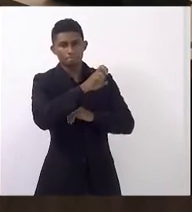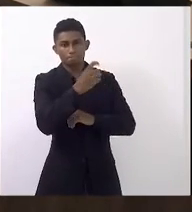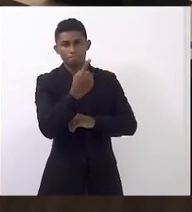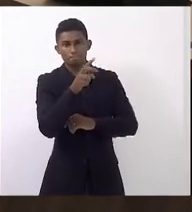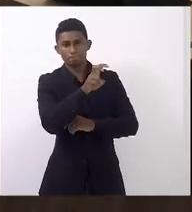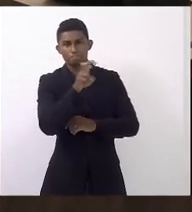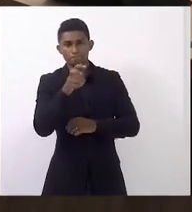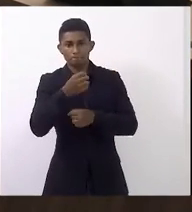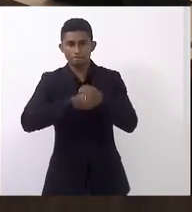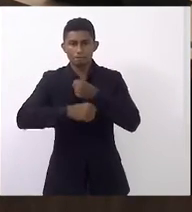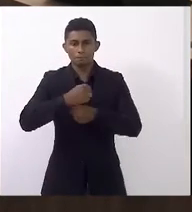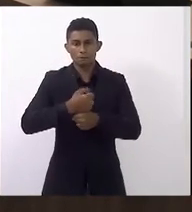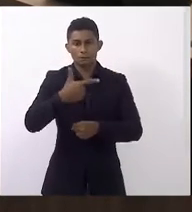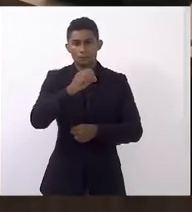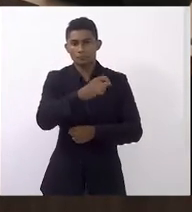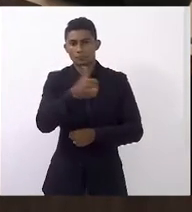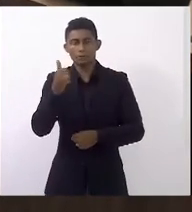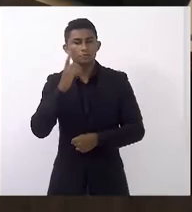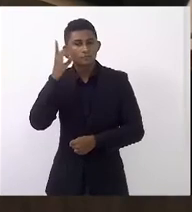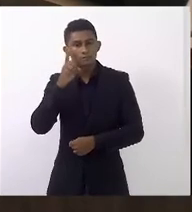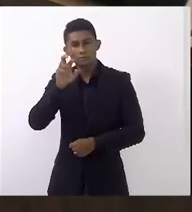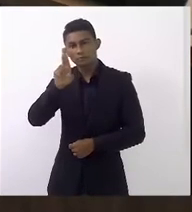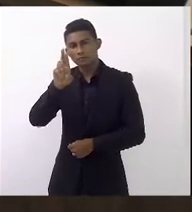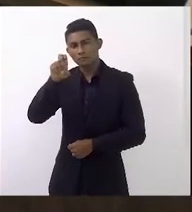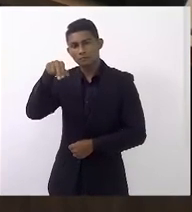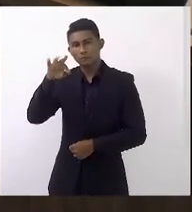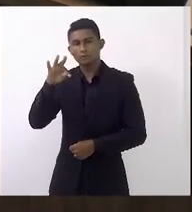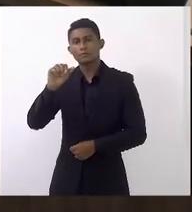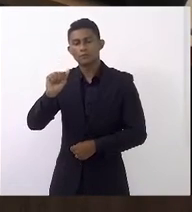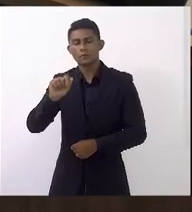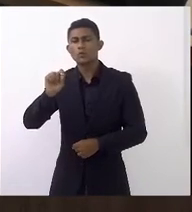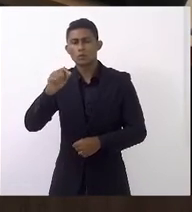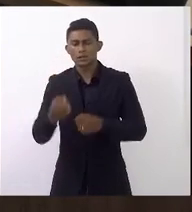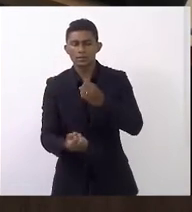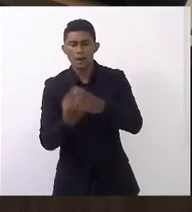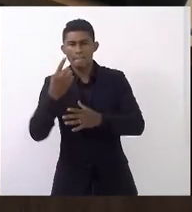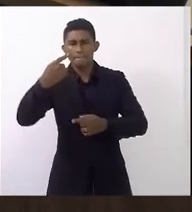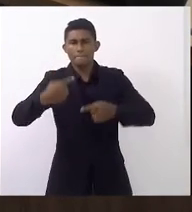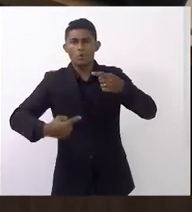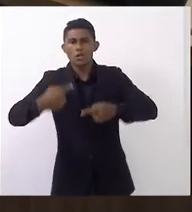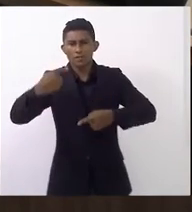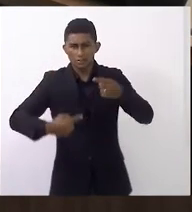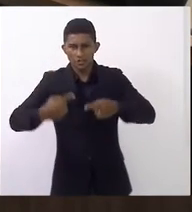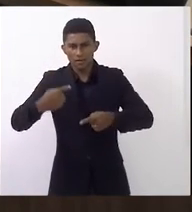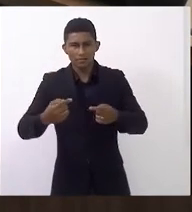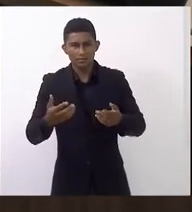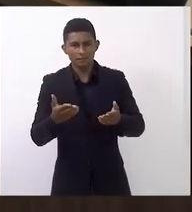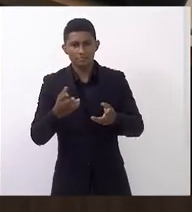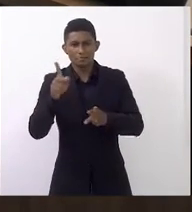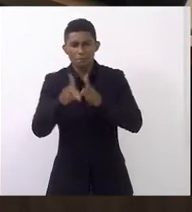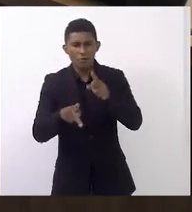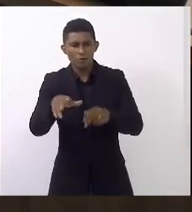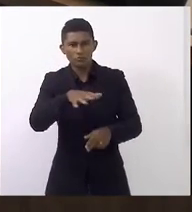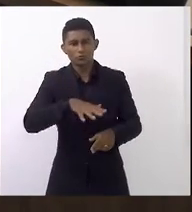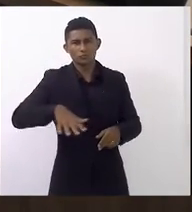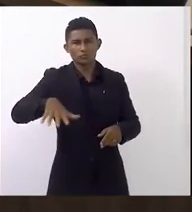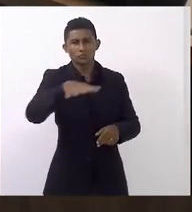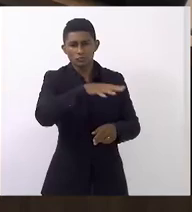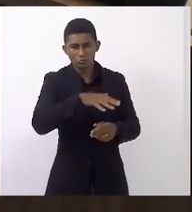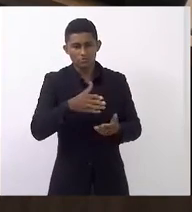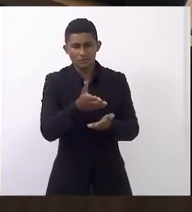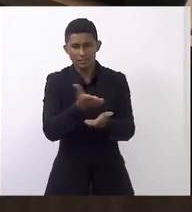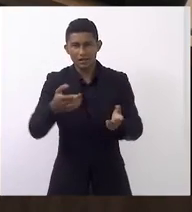5155-2021 da deputada Renata Souza, que institui a Política Estadual para o Desenvolvimento Sustentável dos Povos e Comunidades Tradicionais do Estado do Rio de